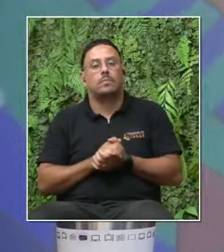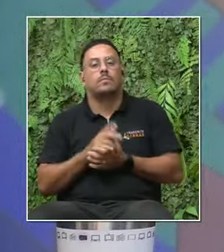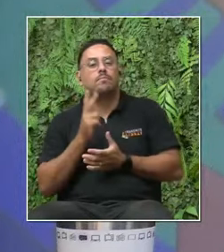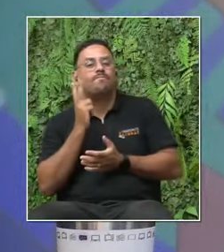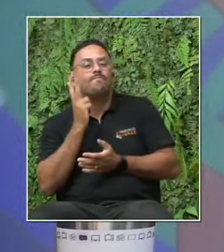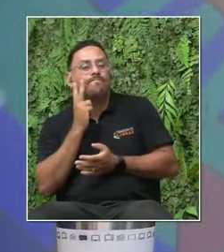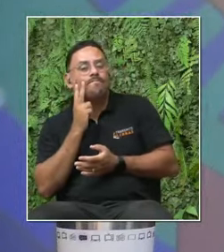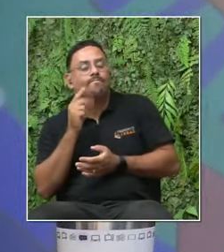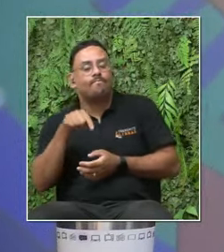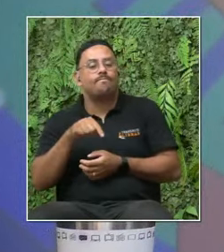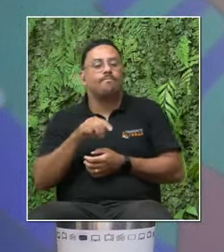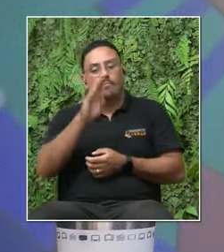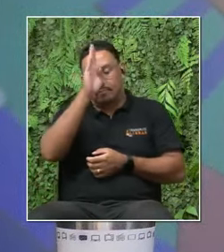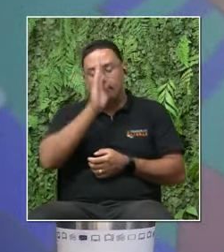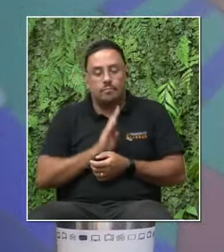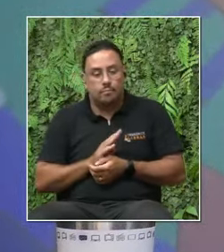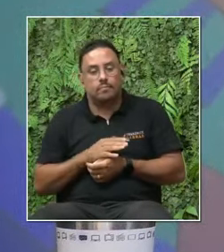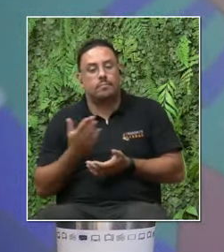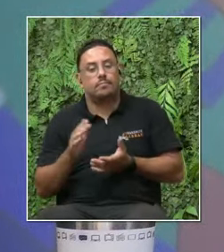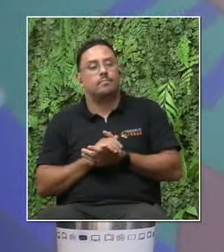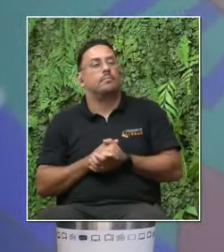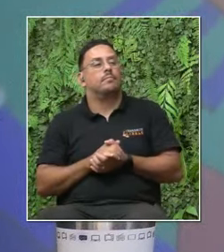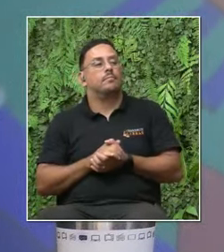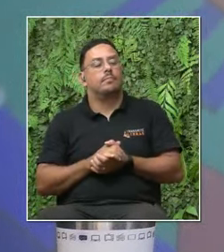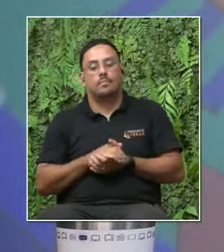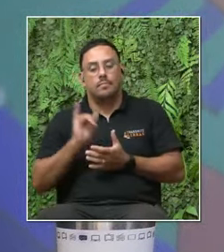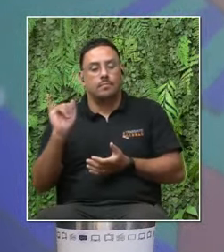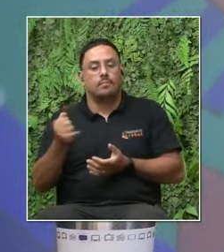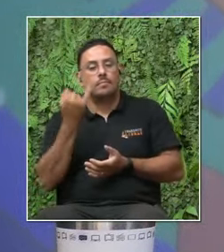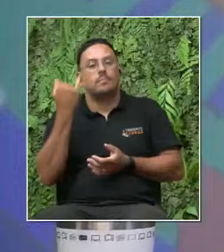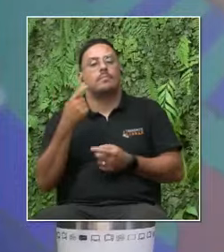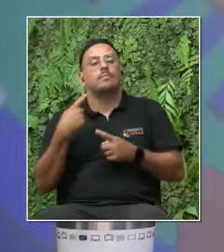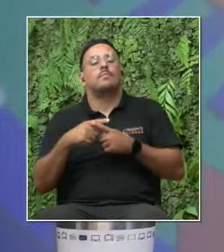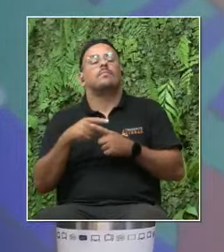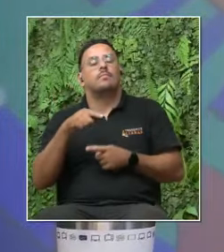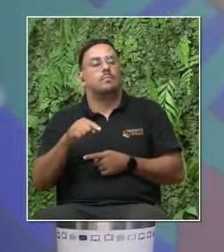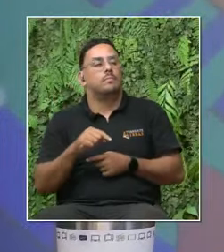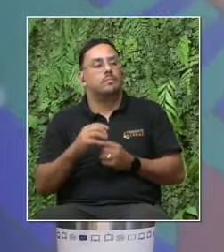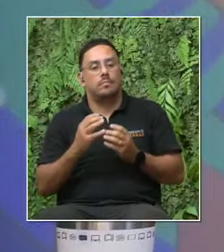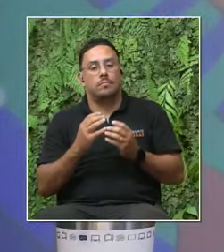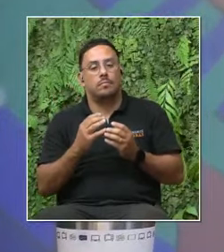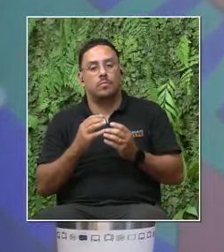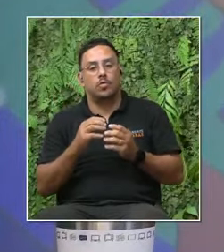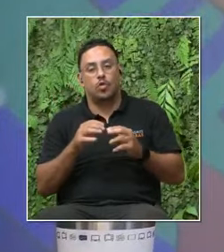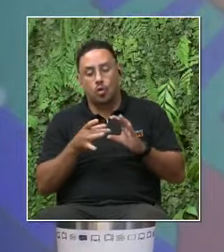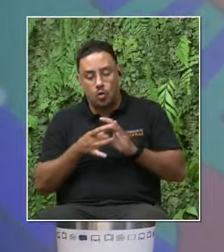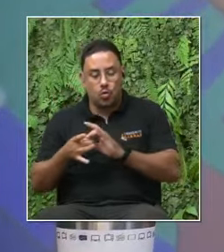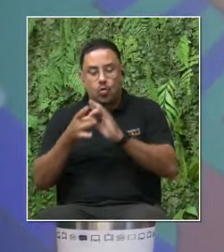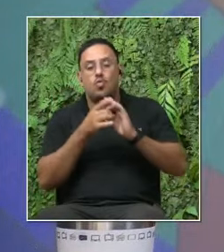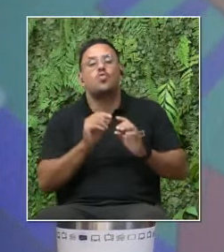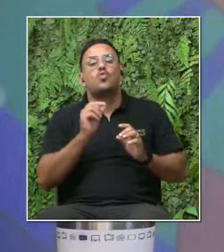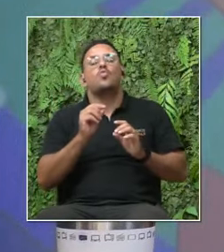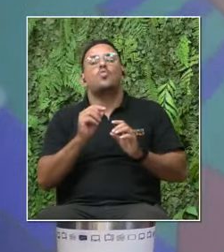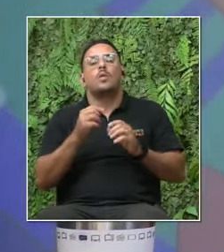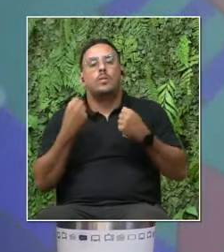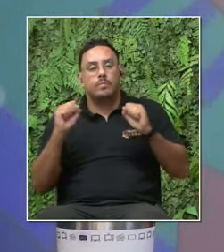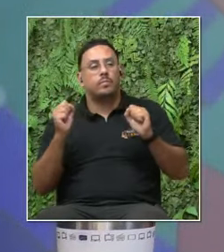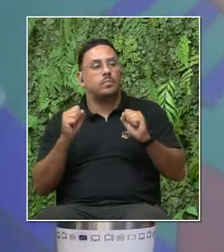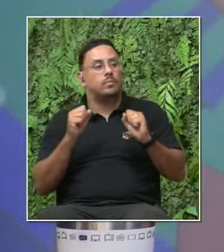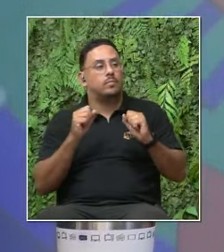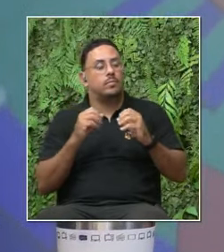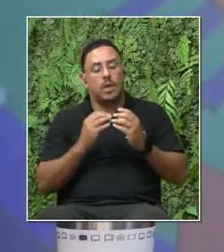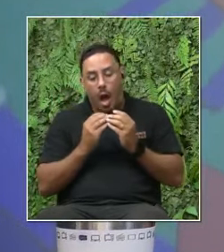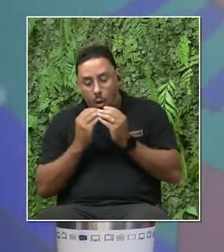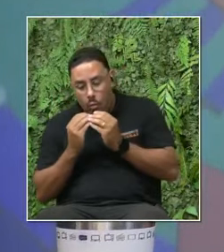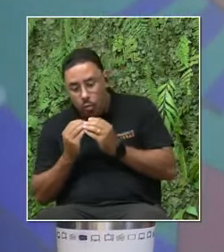doban para gente de graça aqui eu vou pegar Lógico é vai lá vai lá vai lá porque o que que une todas as torcidas Hambúrguer né o clássico